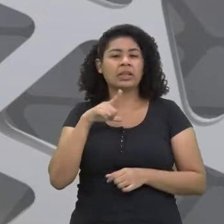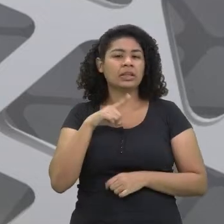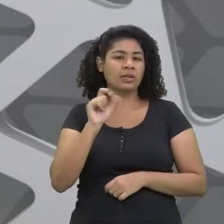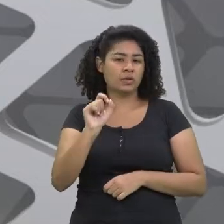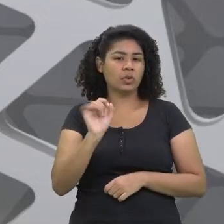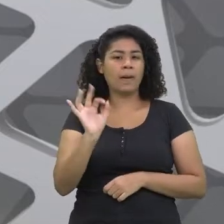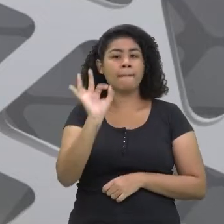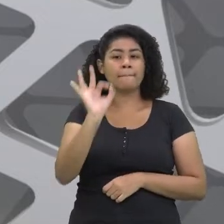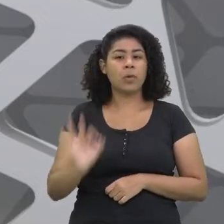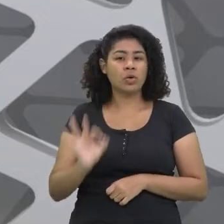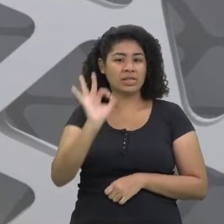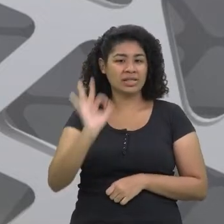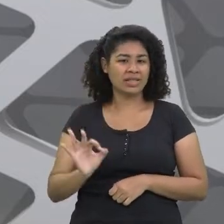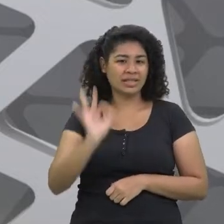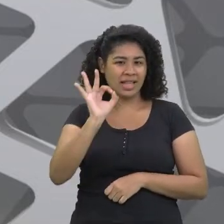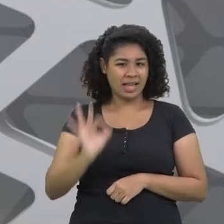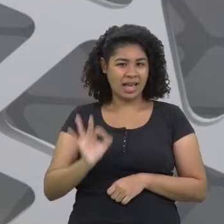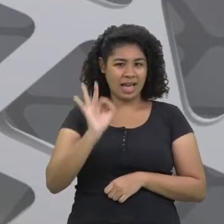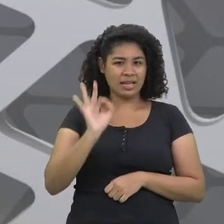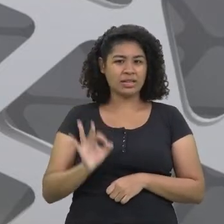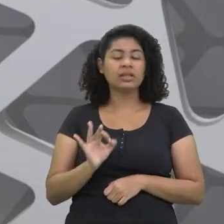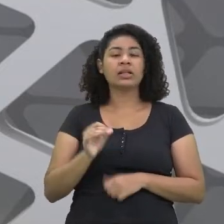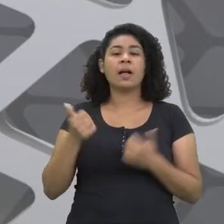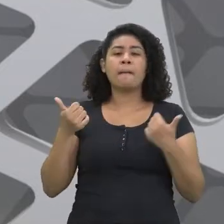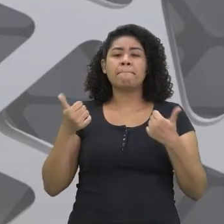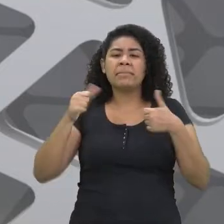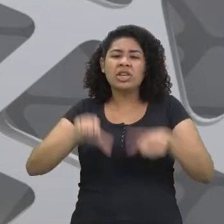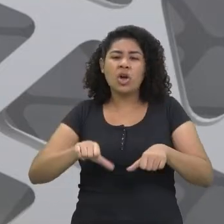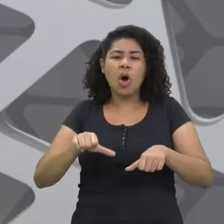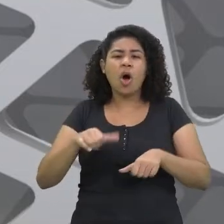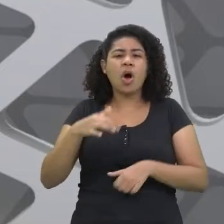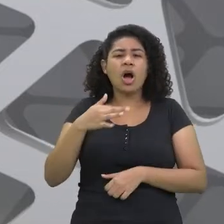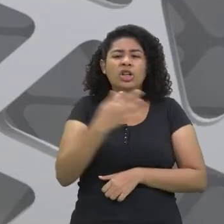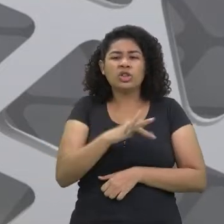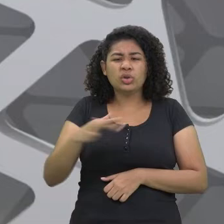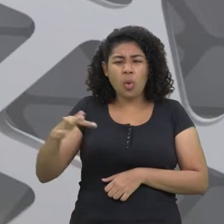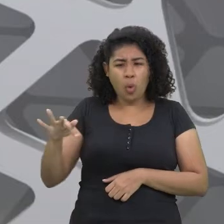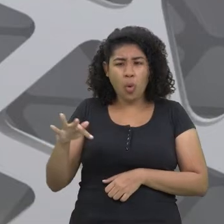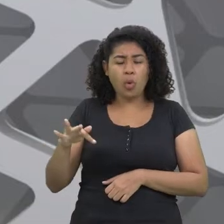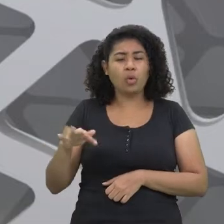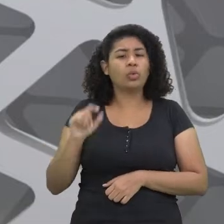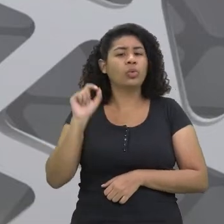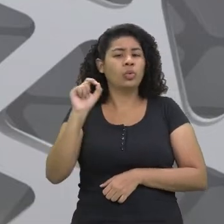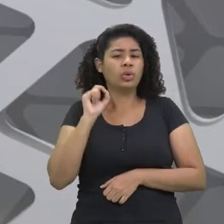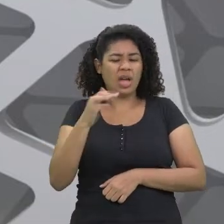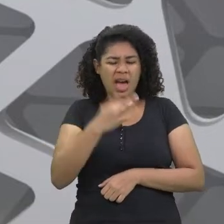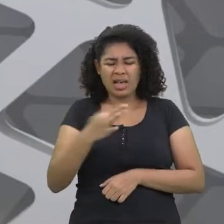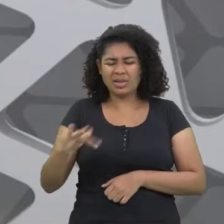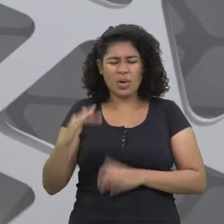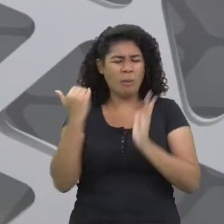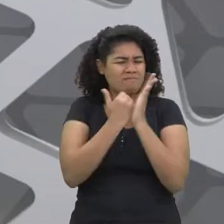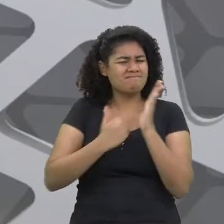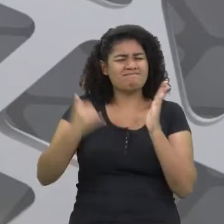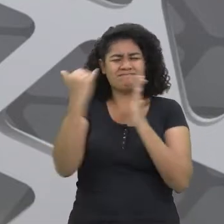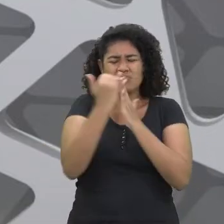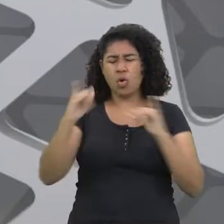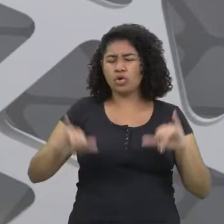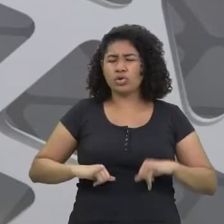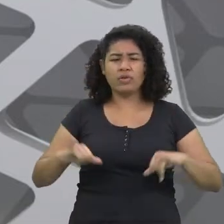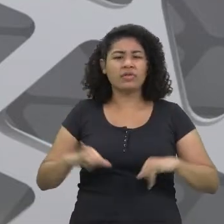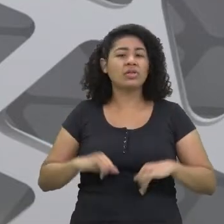né? Uma lista das piores dores do mundo. E sabe qual delas foi considerada a pior dor do